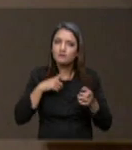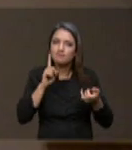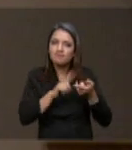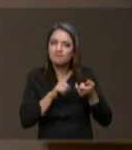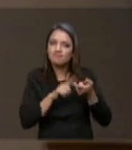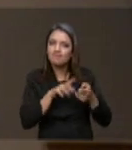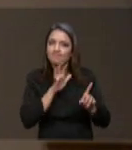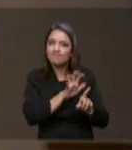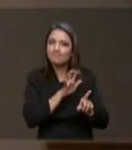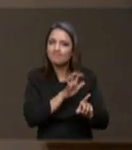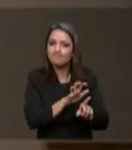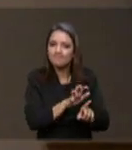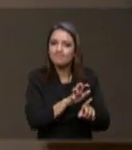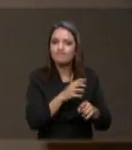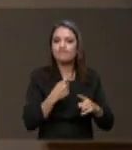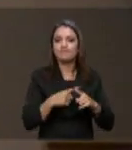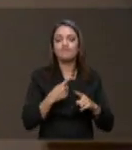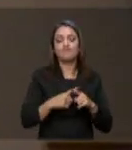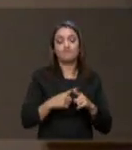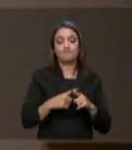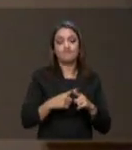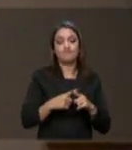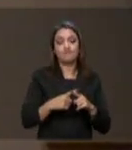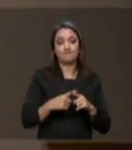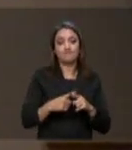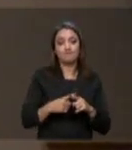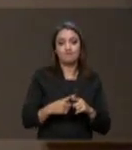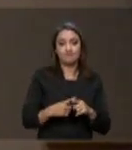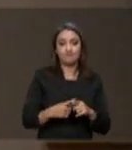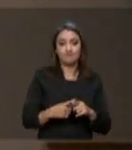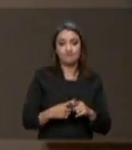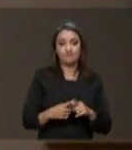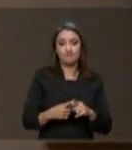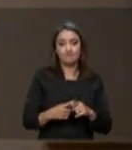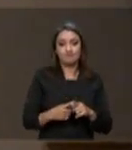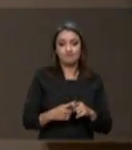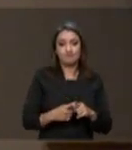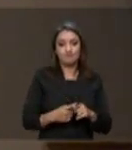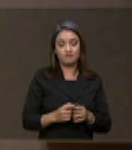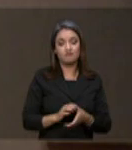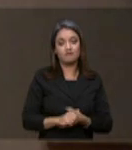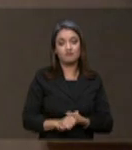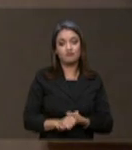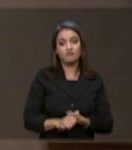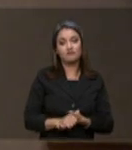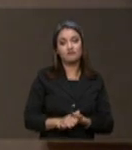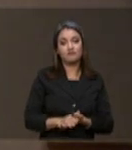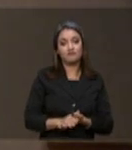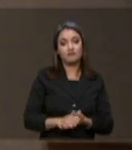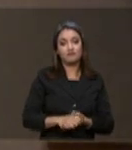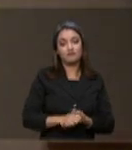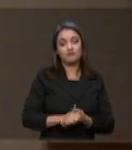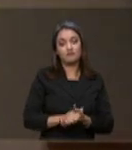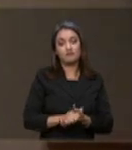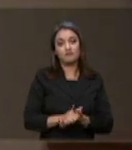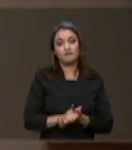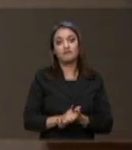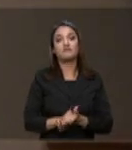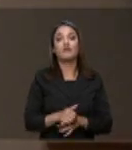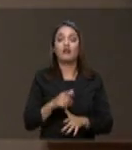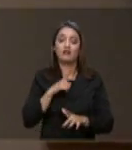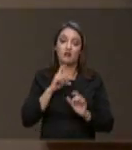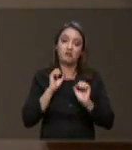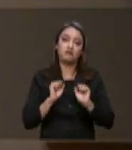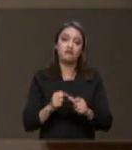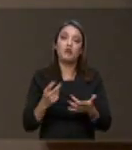crença de ser desista em diante de um dos caminhos para ser